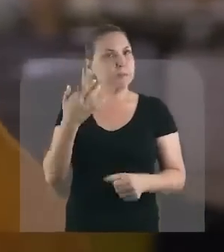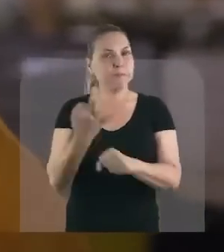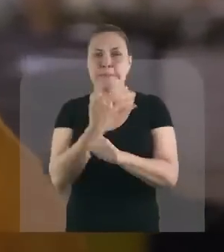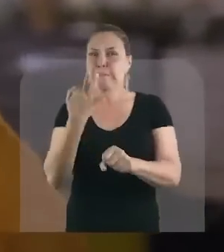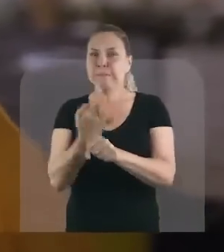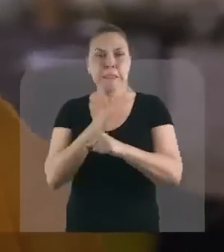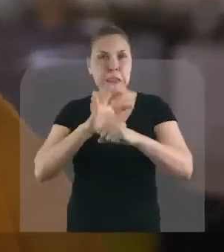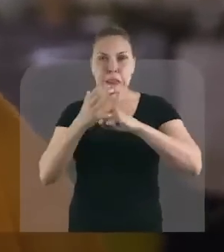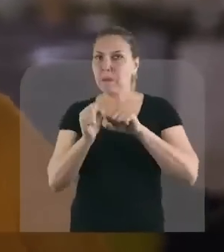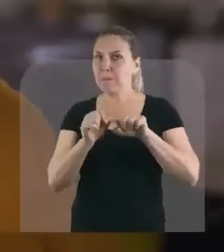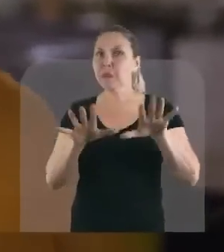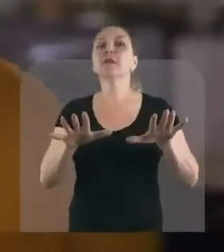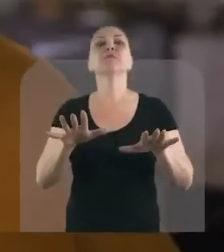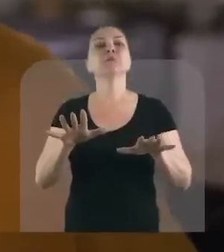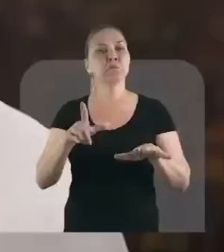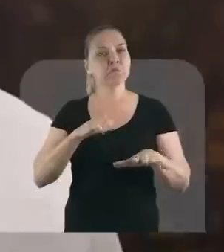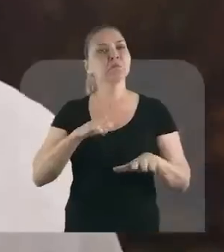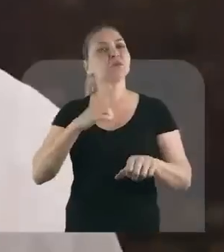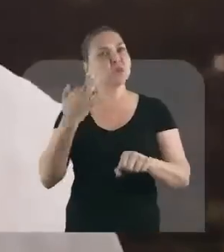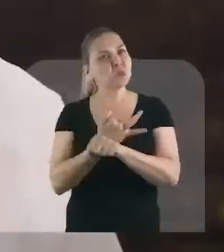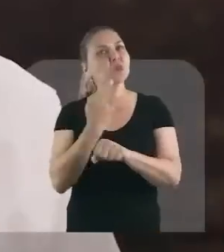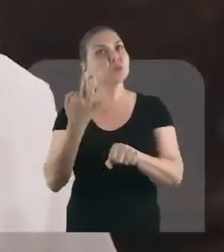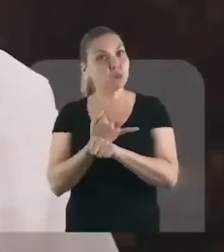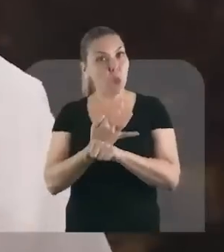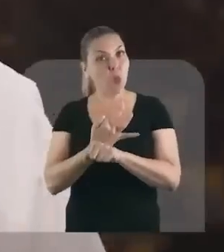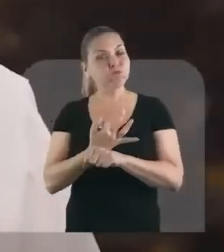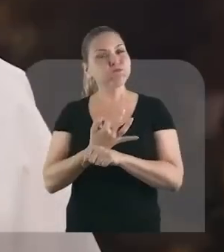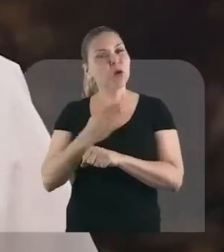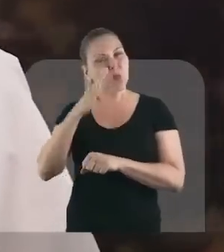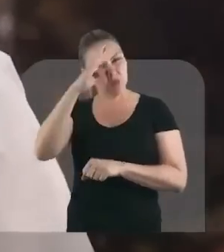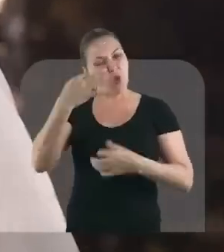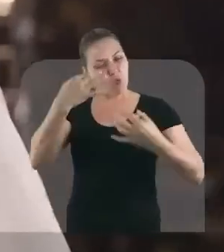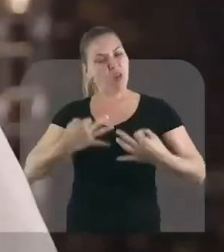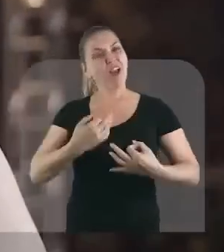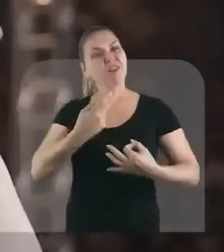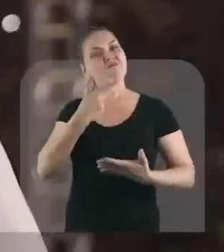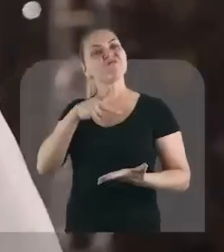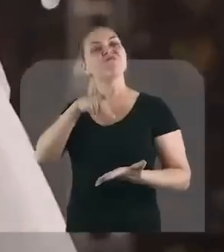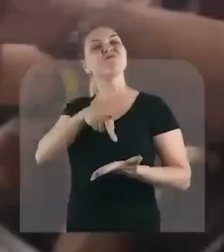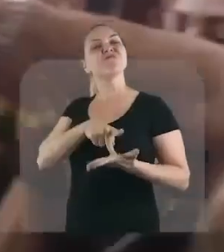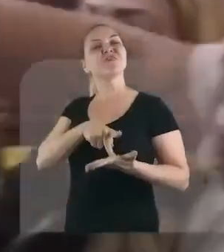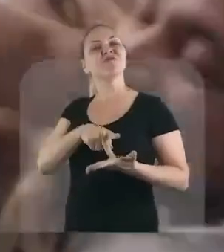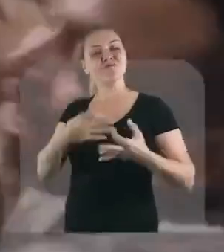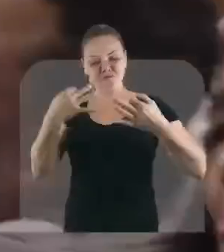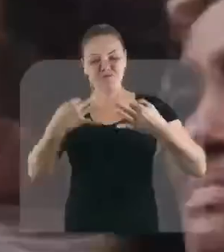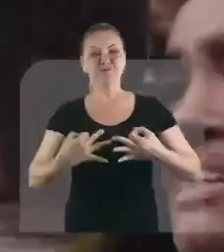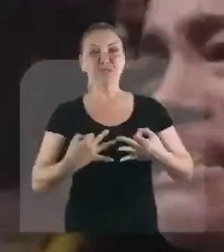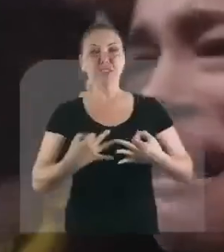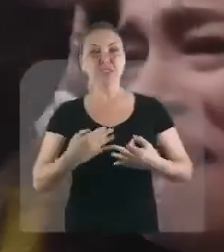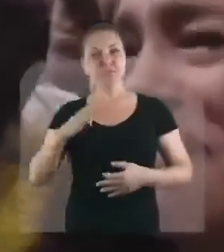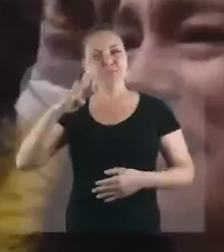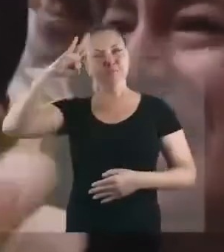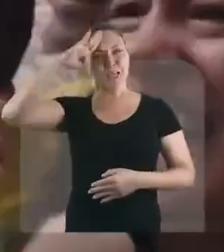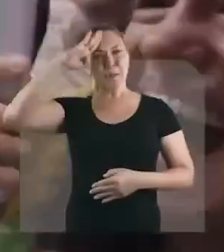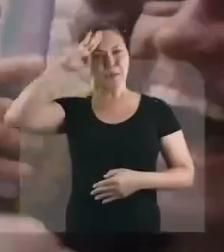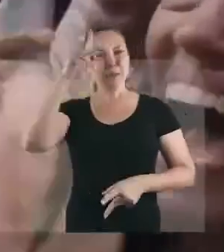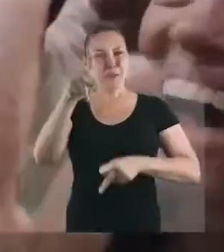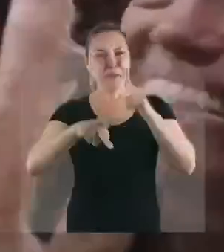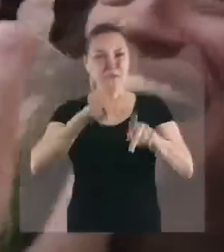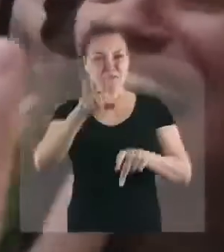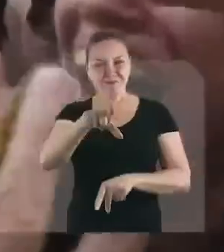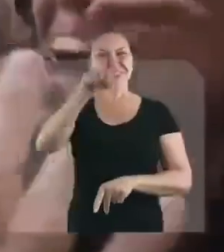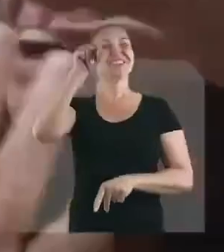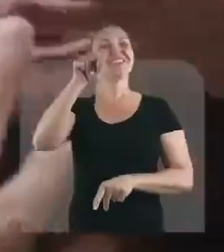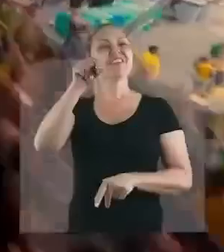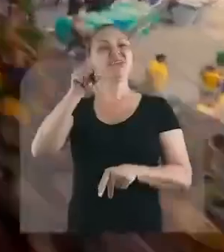teríamos resistido a essa pandemia. Bolsonaro é honesto, é verdadeiro. Foi escolhido o capitão